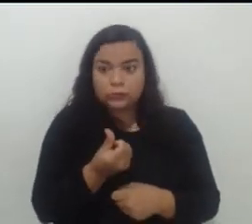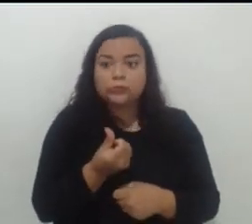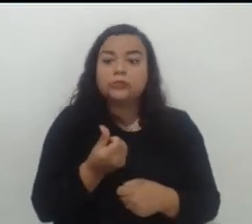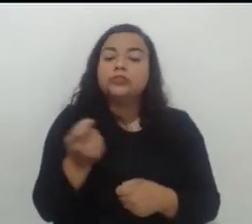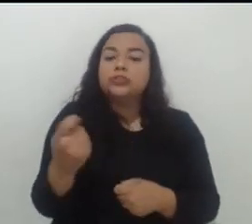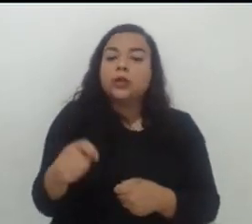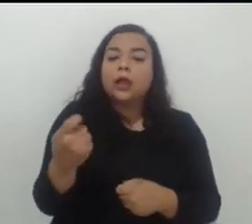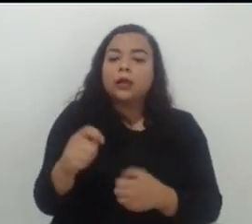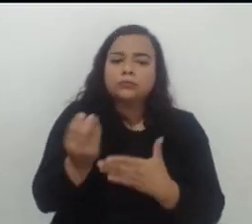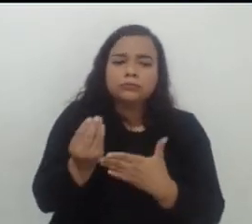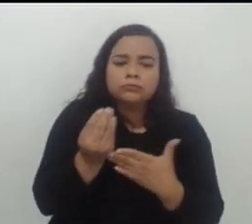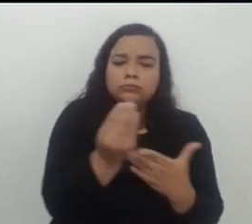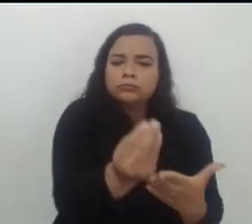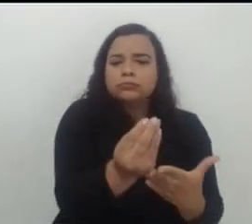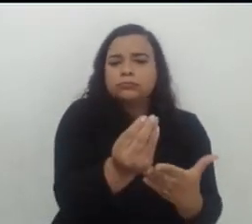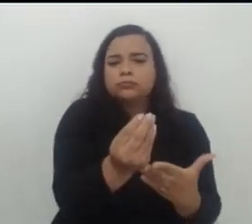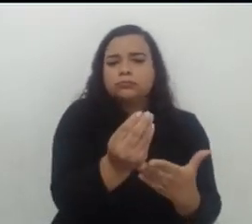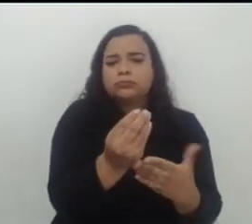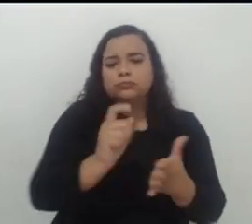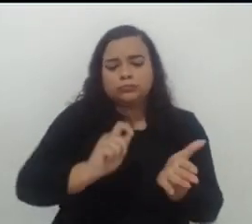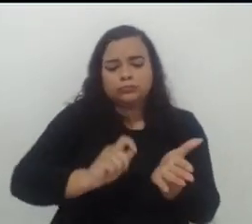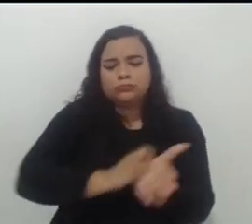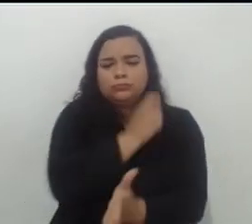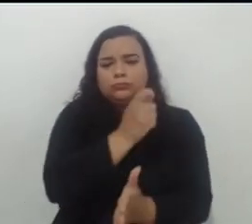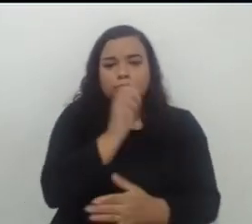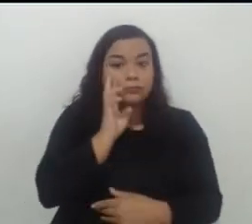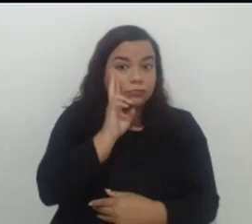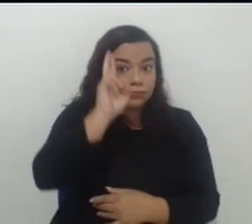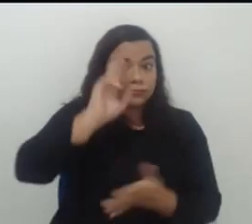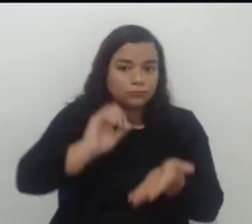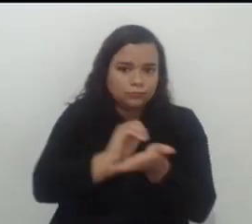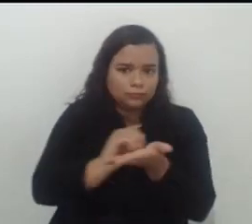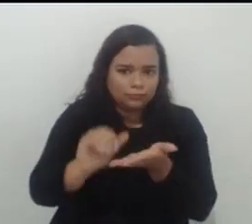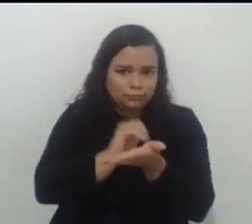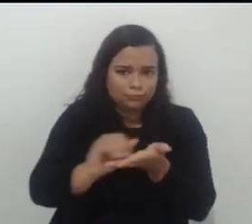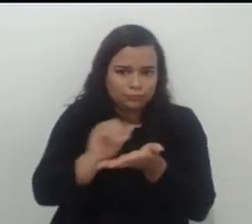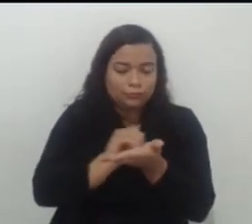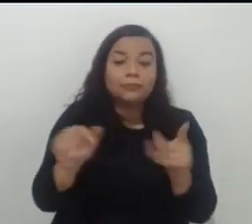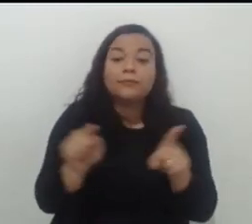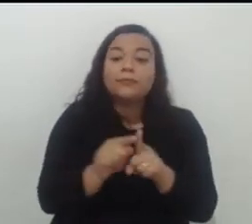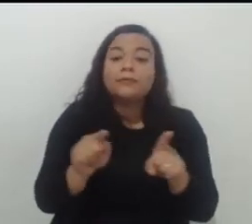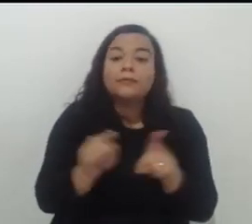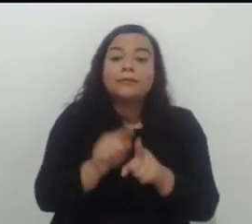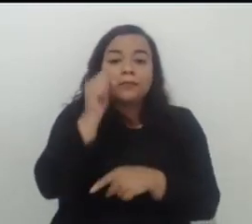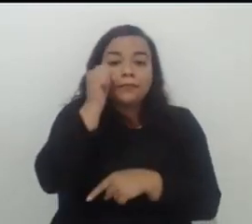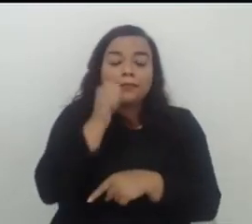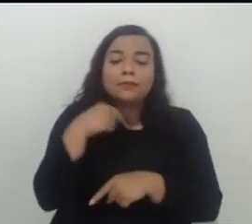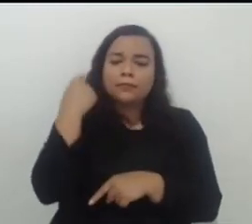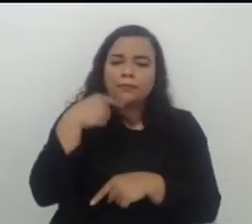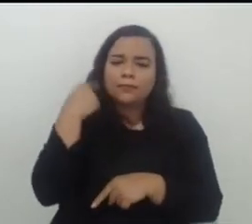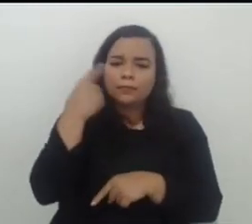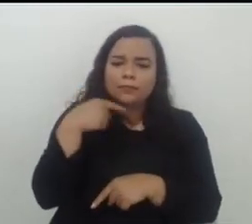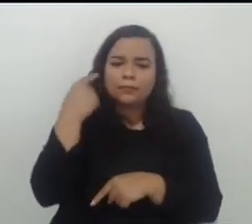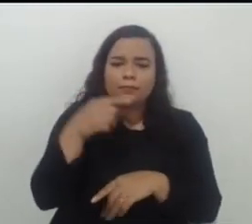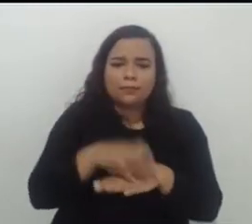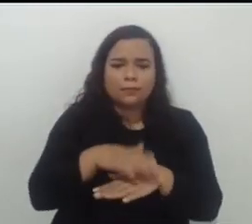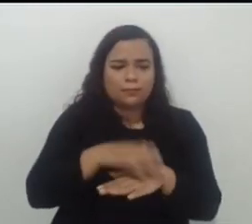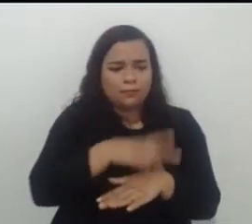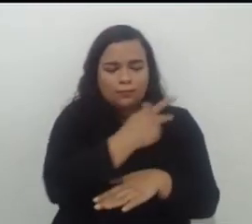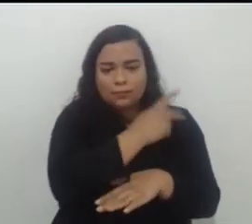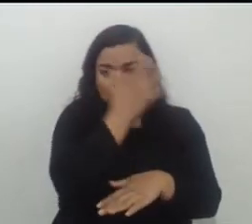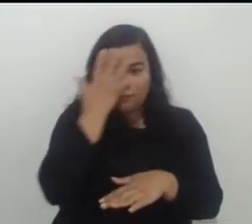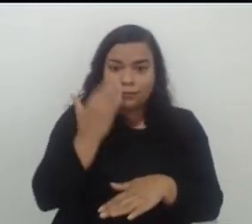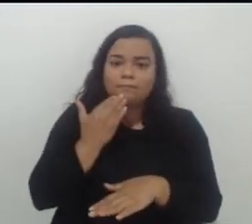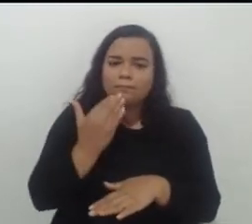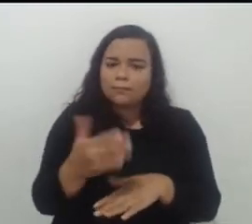chaves, assinado tanto pelo chefe da secretaria como pela advogada da apelante, não sendo